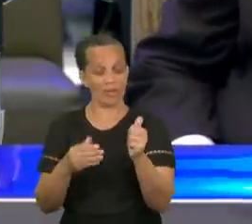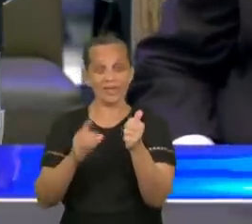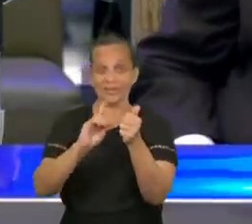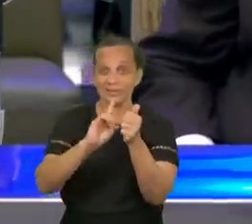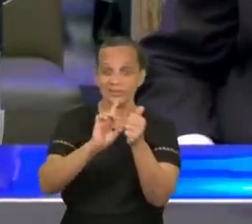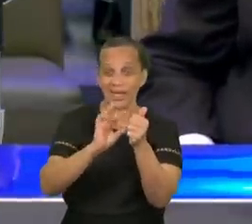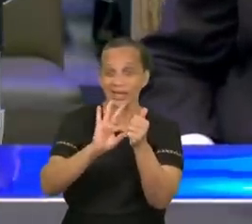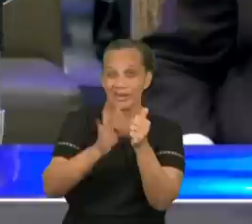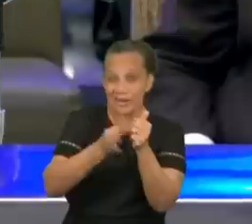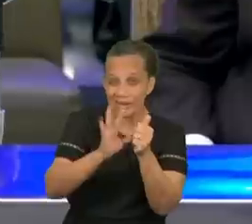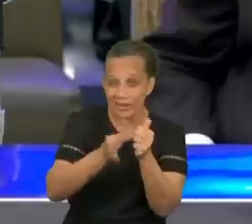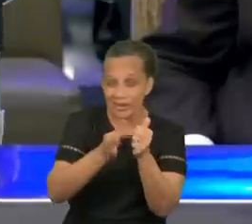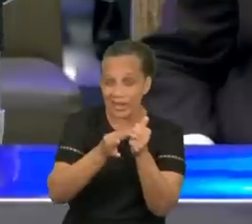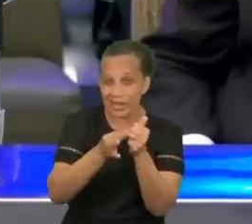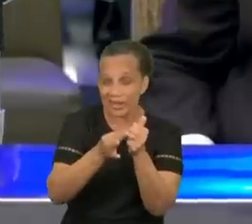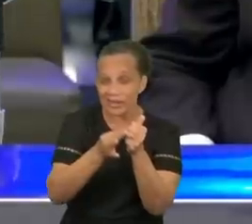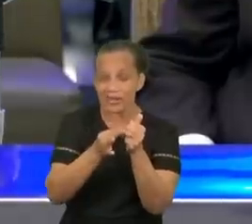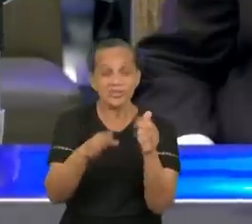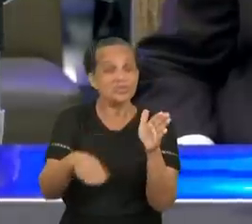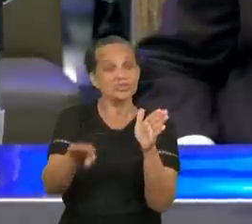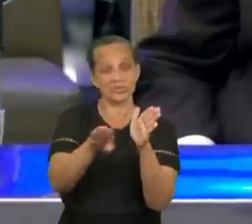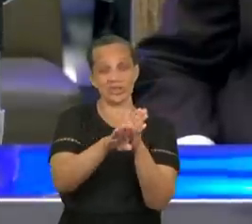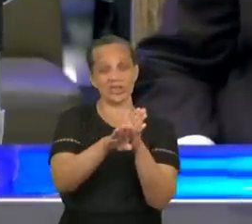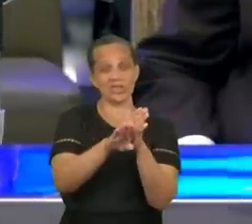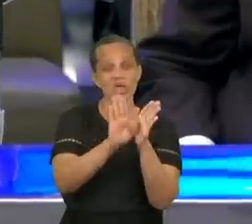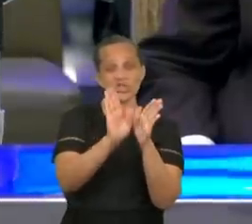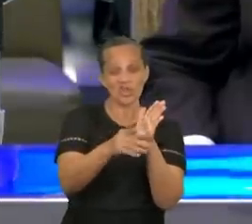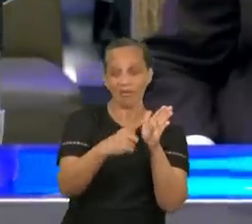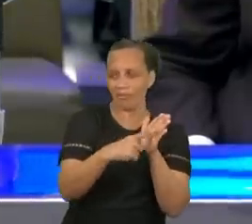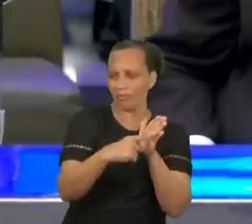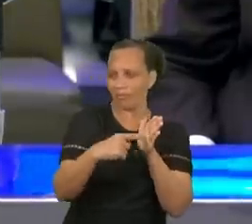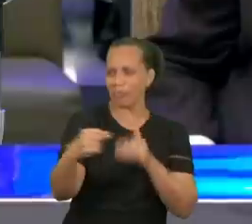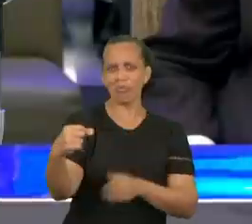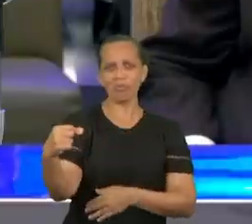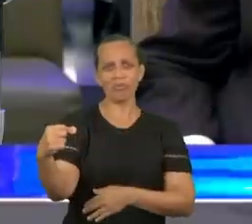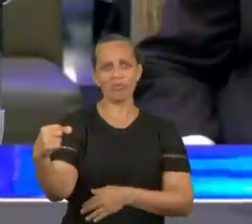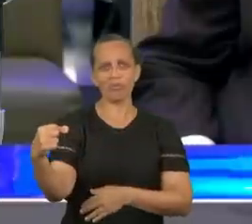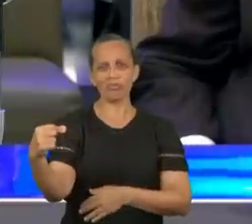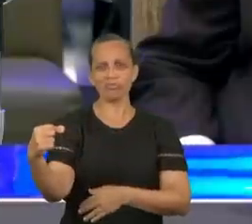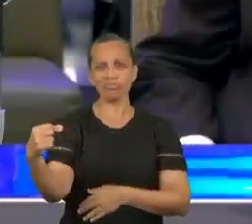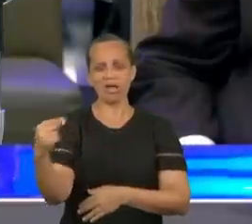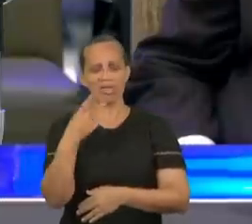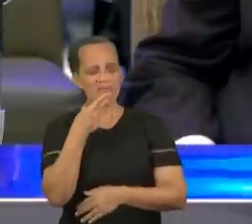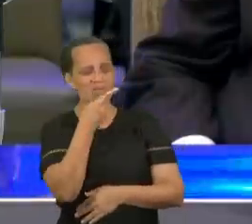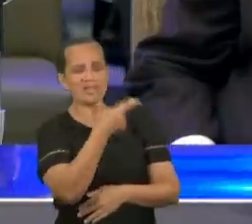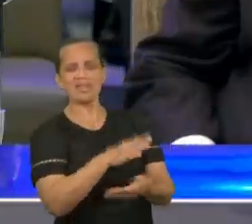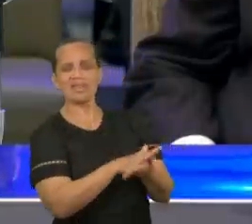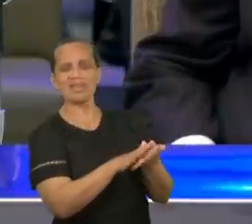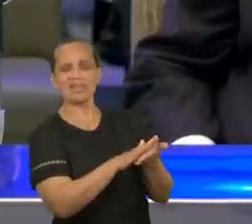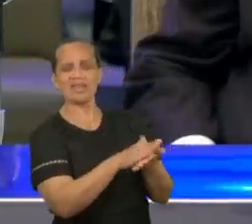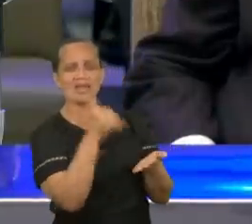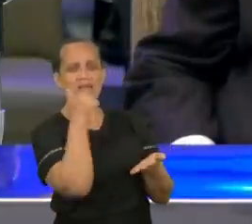naquela cidade já sai sem destino conhecer